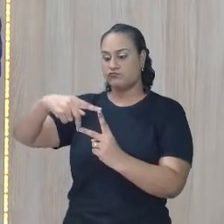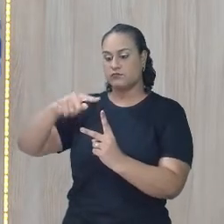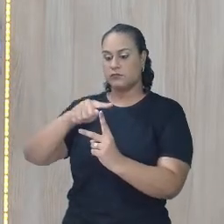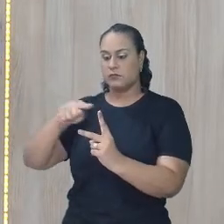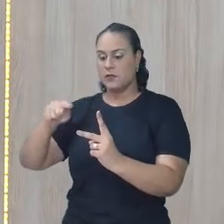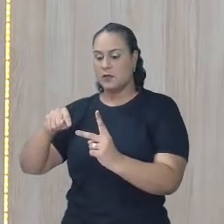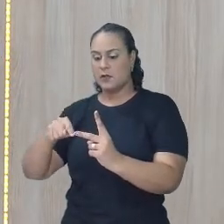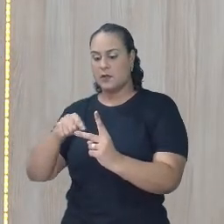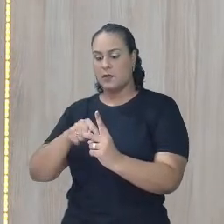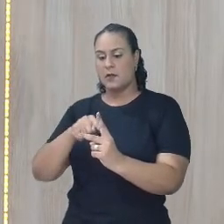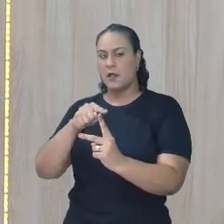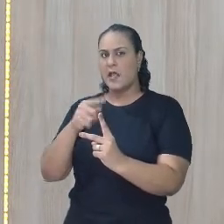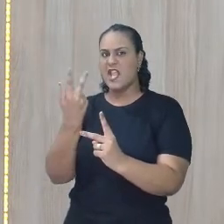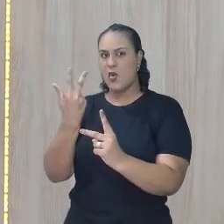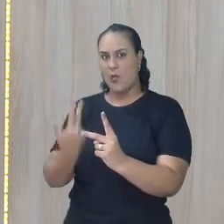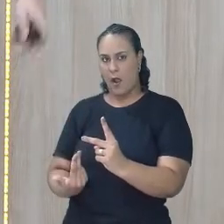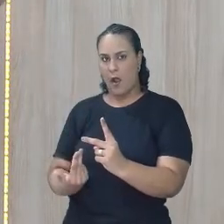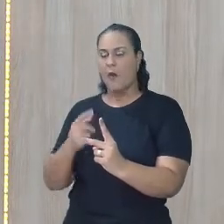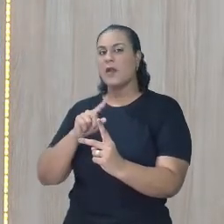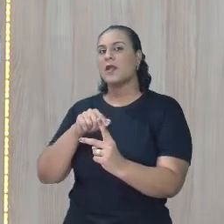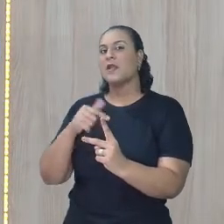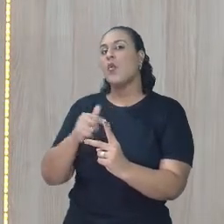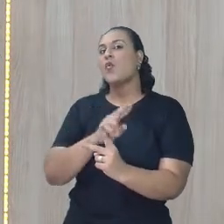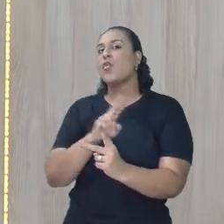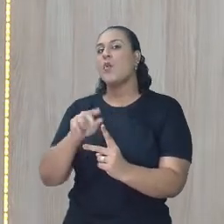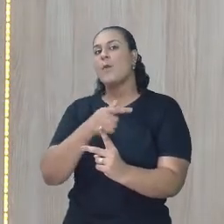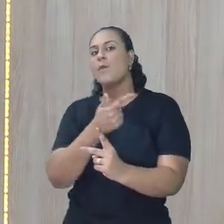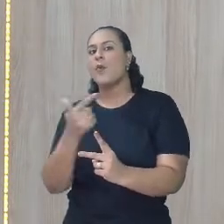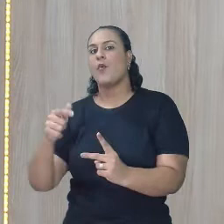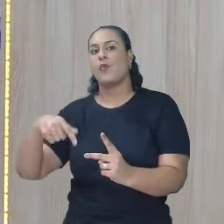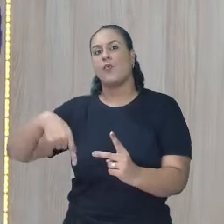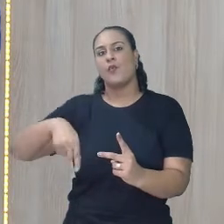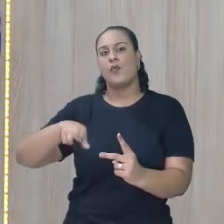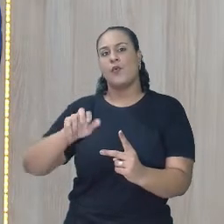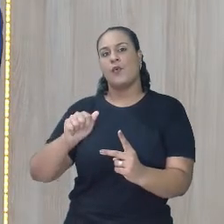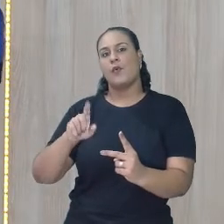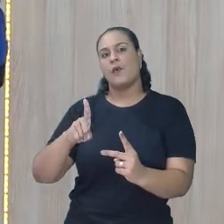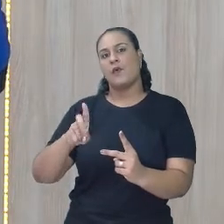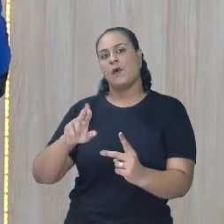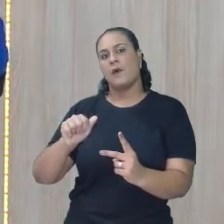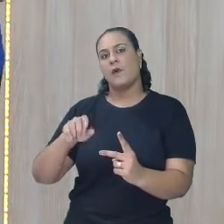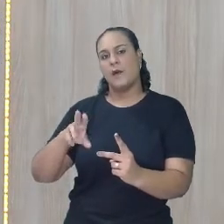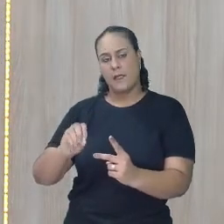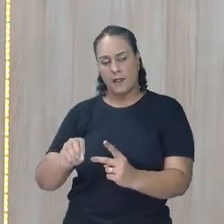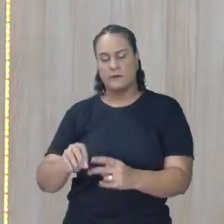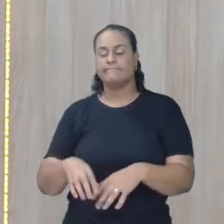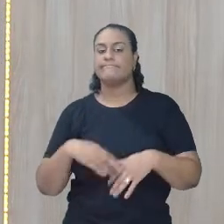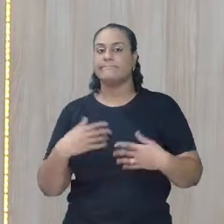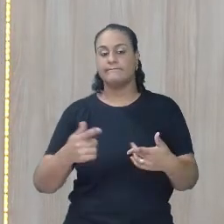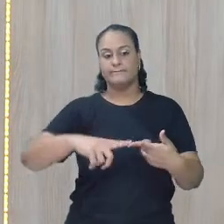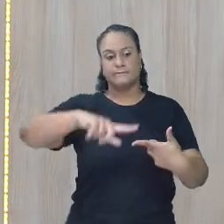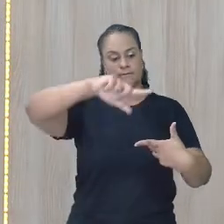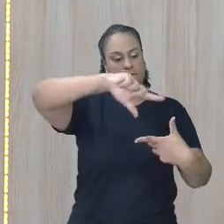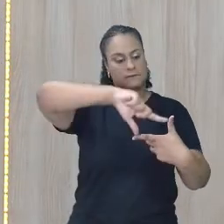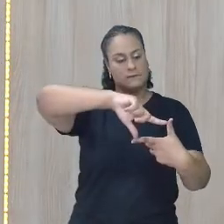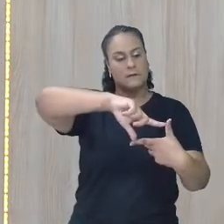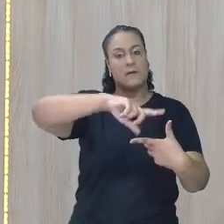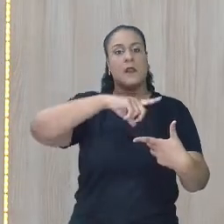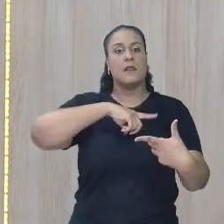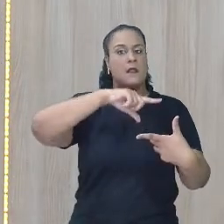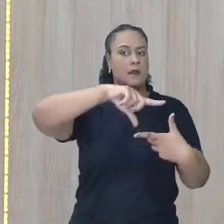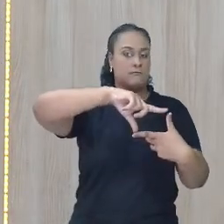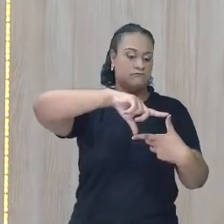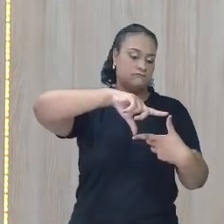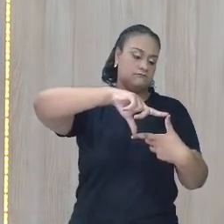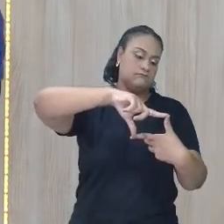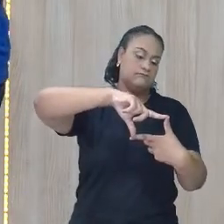gente dá um nome diferente, quadrado. Acontece a mesma relação aqui, ó. O bloco retangular é formado por 6 retângulos.